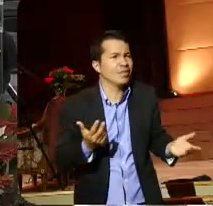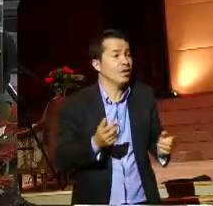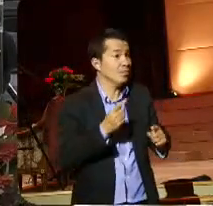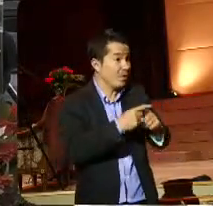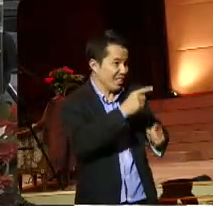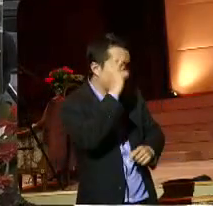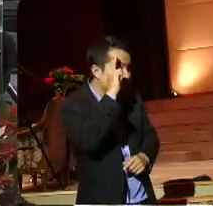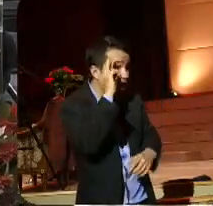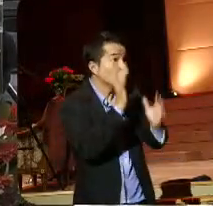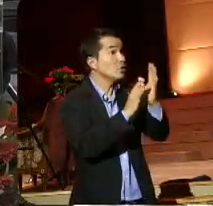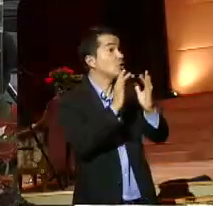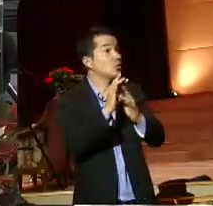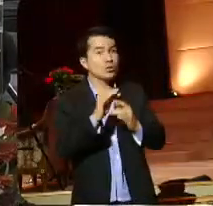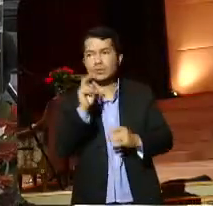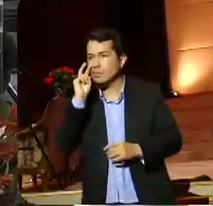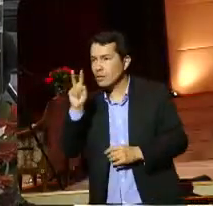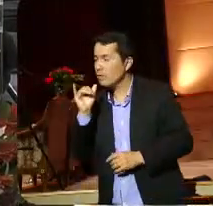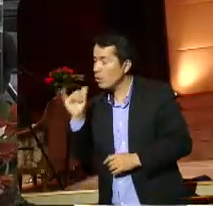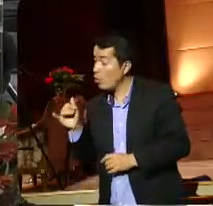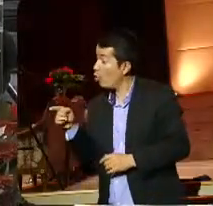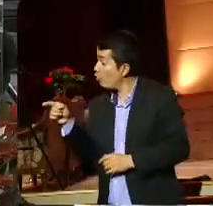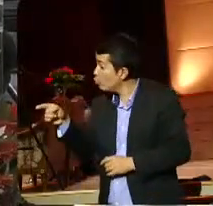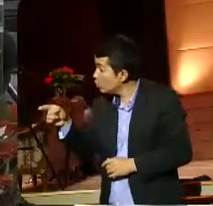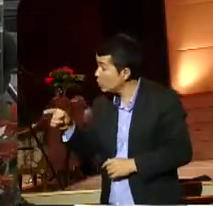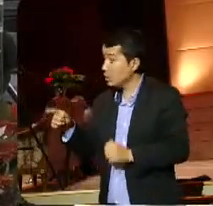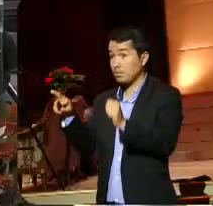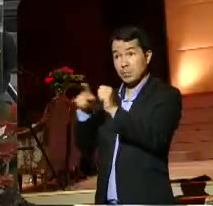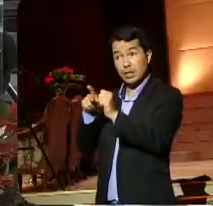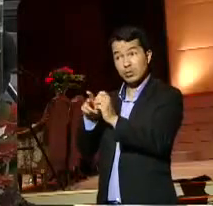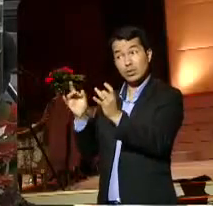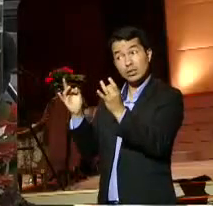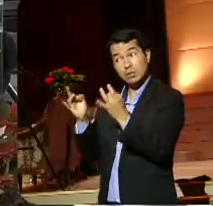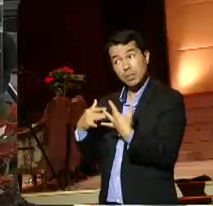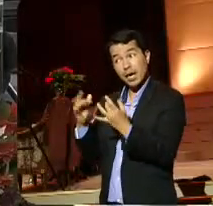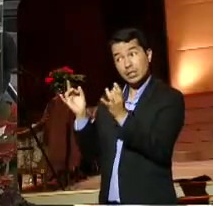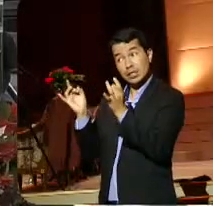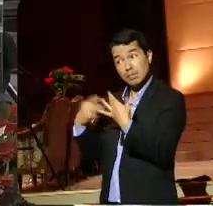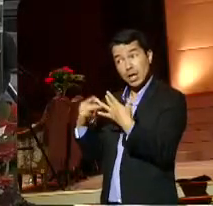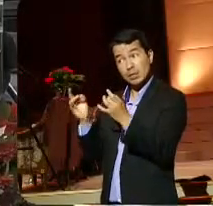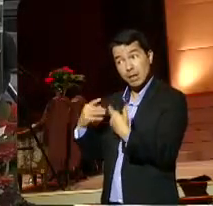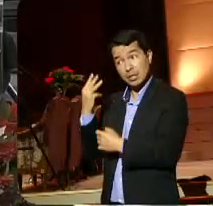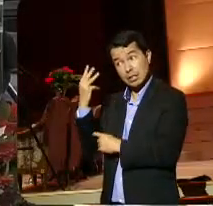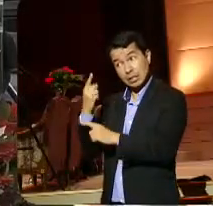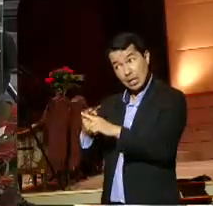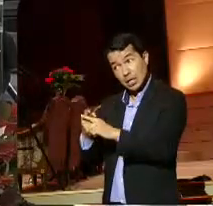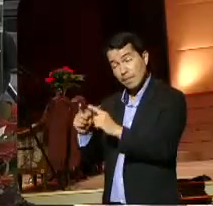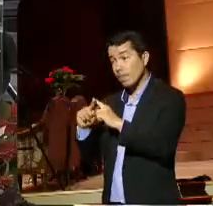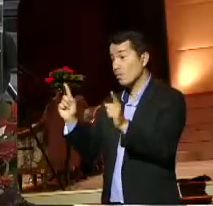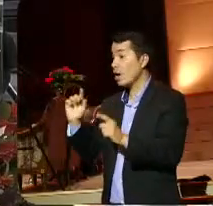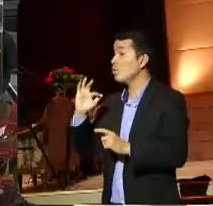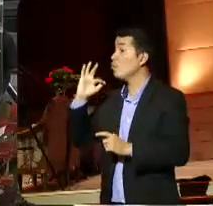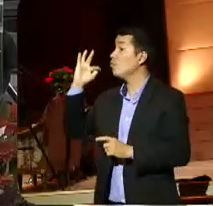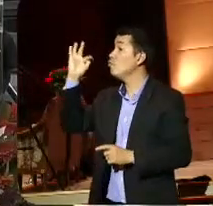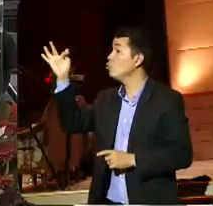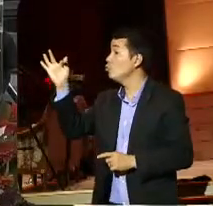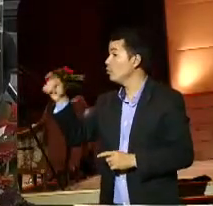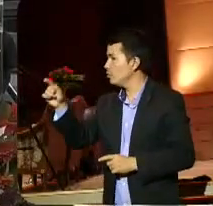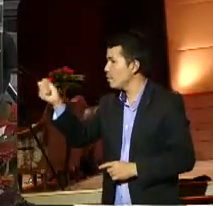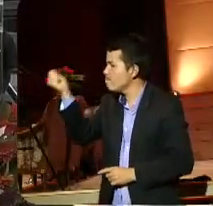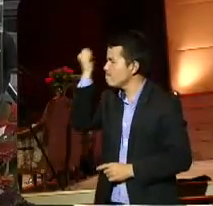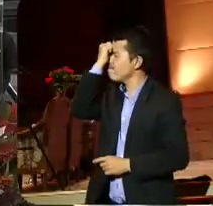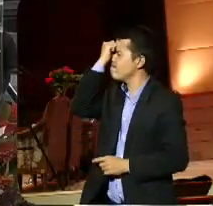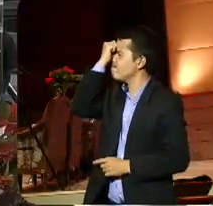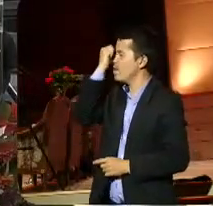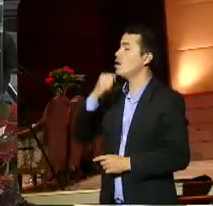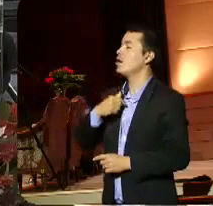Pedro: Pedro, você vai me negar três vezes, mas quando você se converter, eu tenho um propósito e uma missão